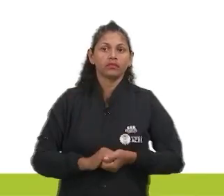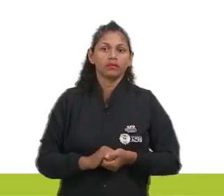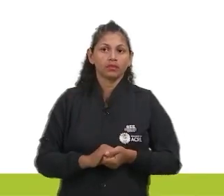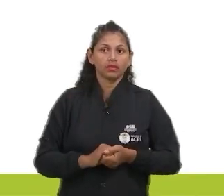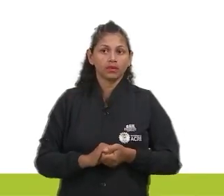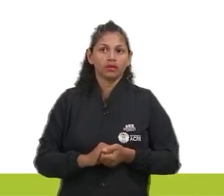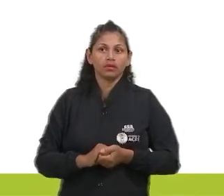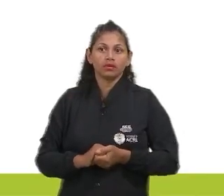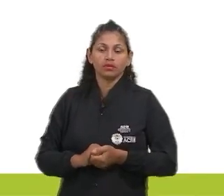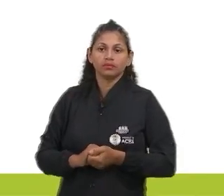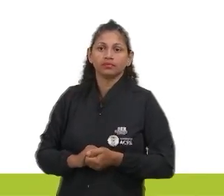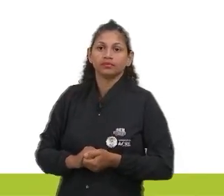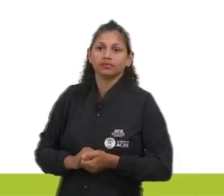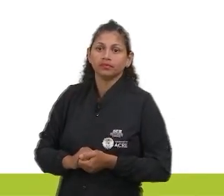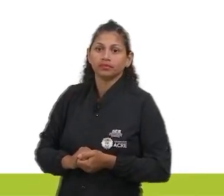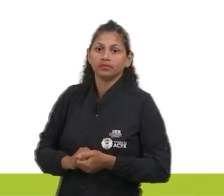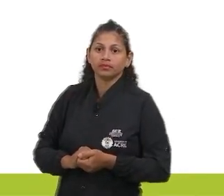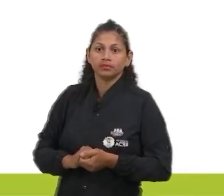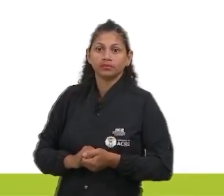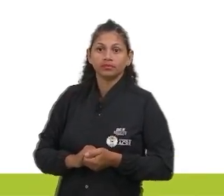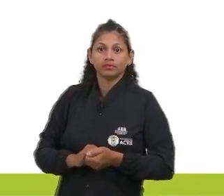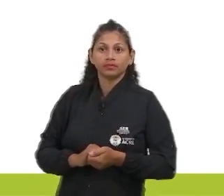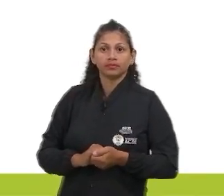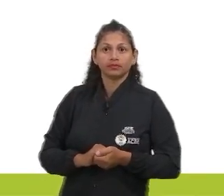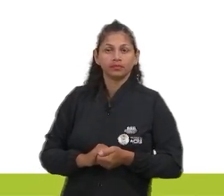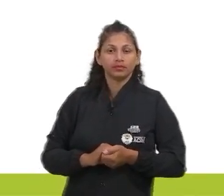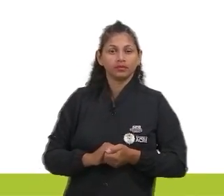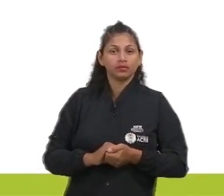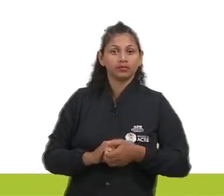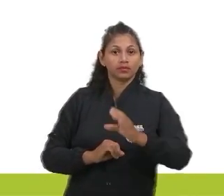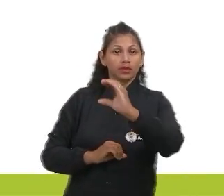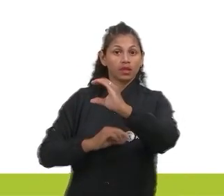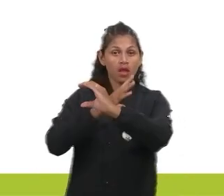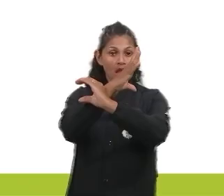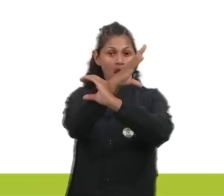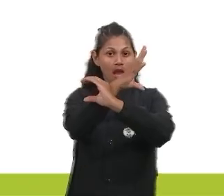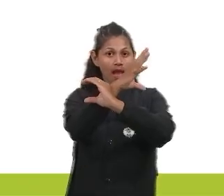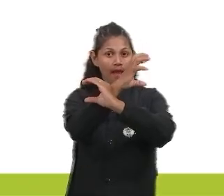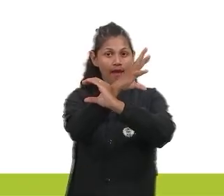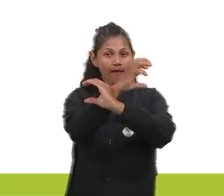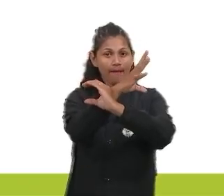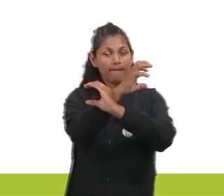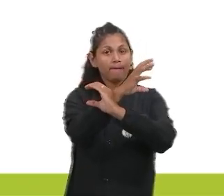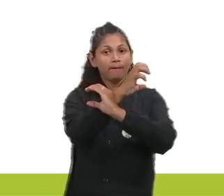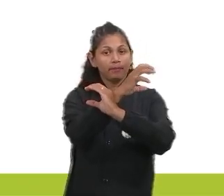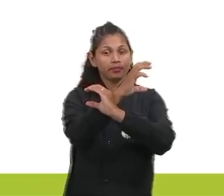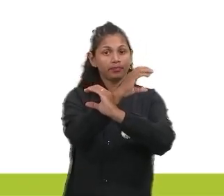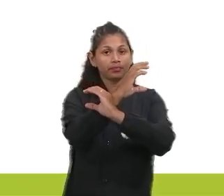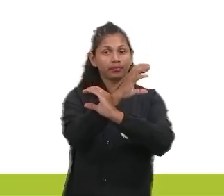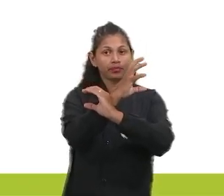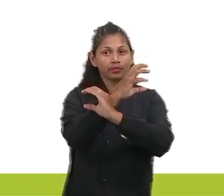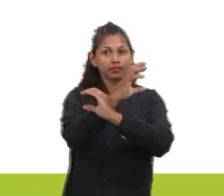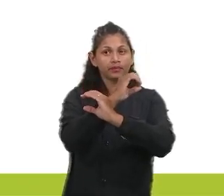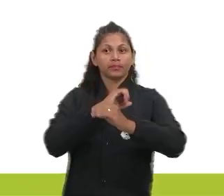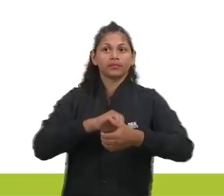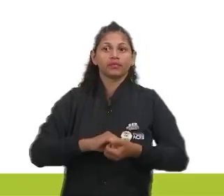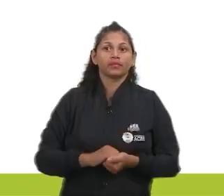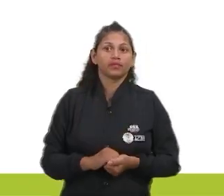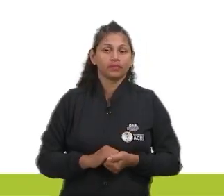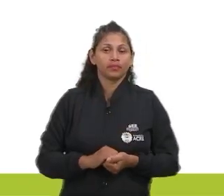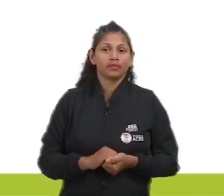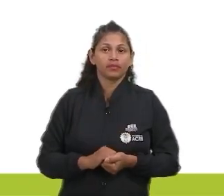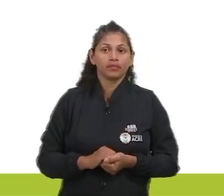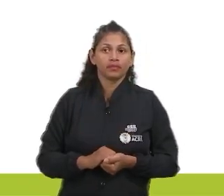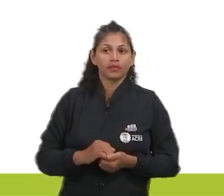próxima função, na verdade, ácido carboxílico. O que é um ácido carboxílico? É